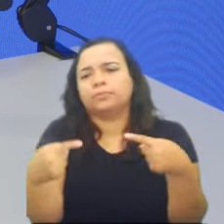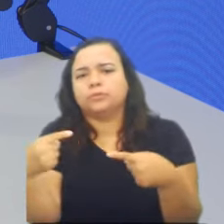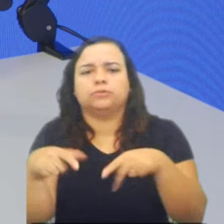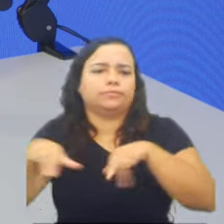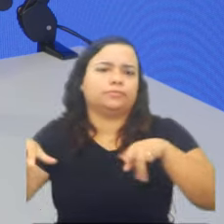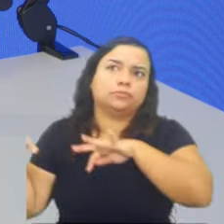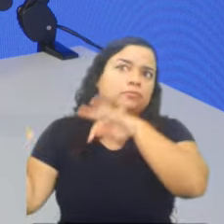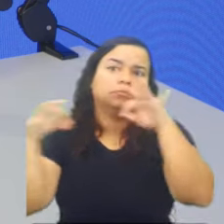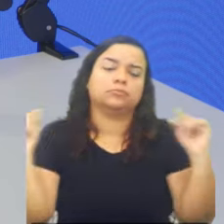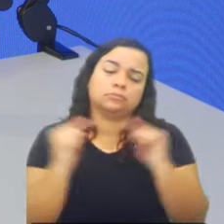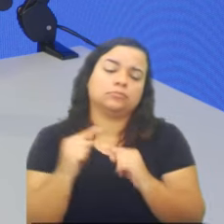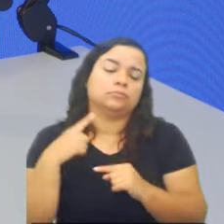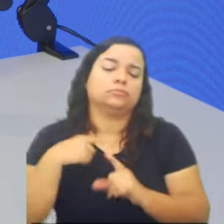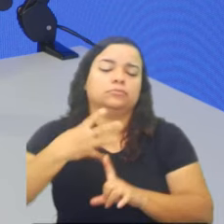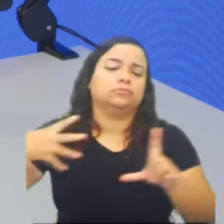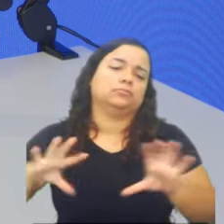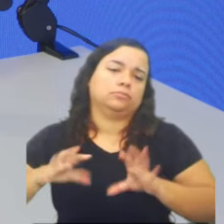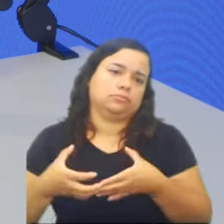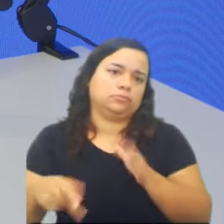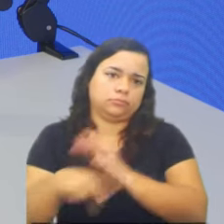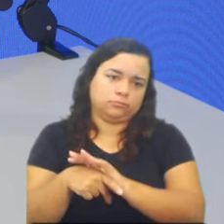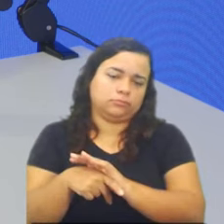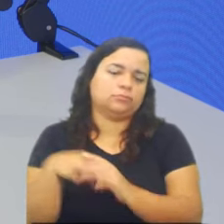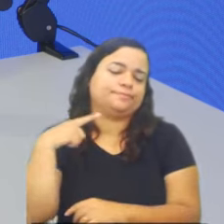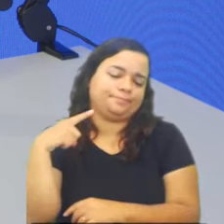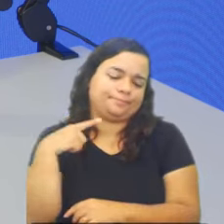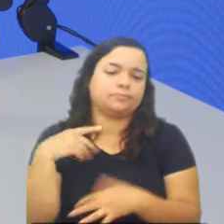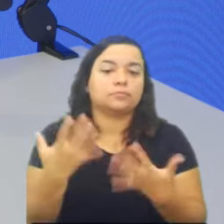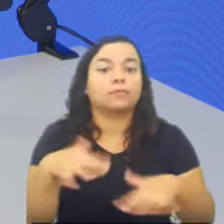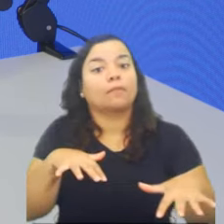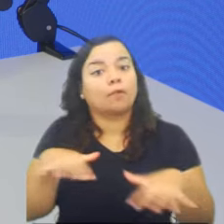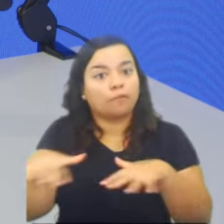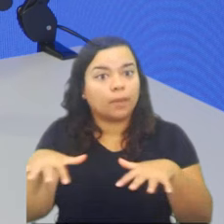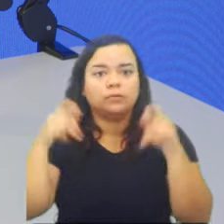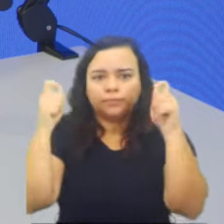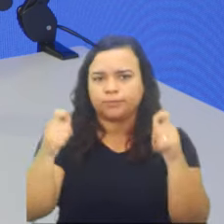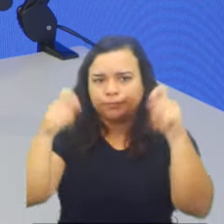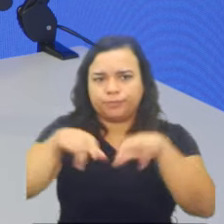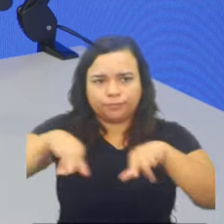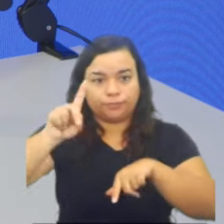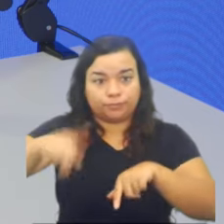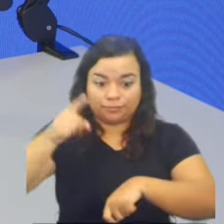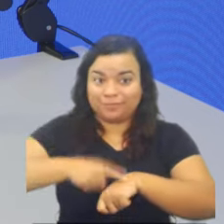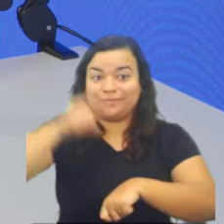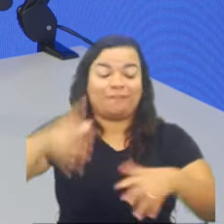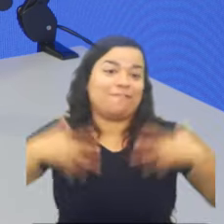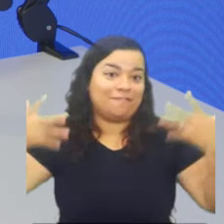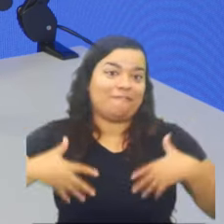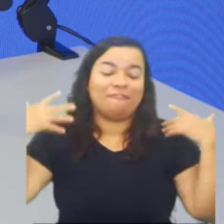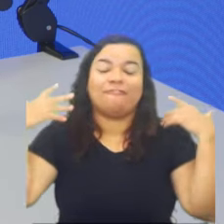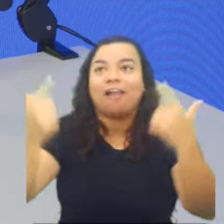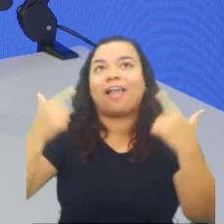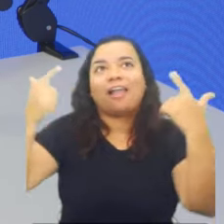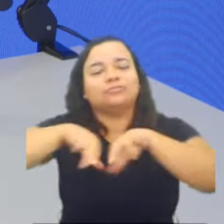espaços políticos e tudo mais eh esse movimento de paradas eh embora seja o o o momento mais festivo pra